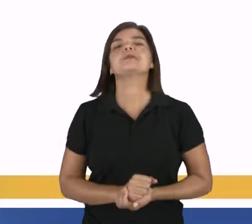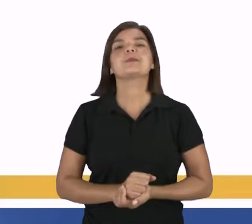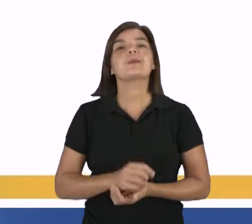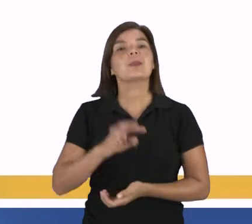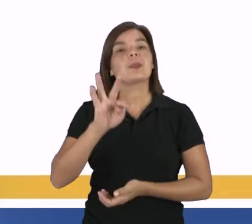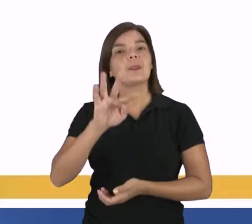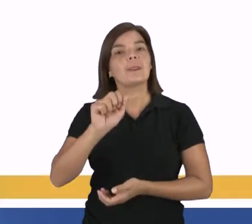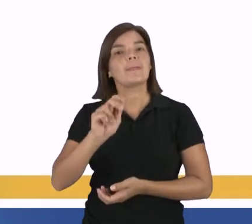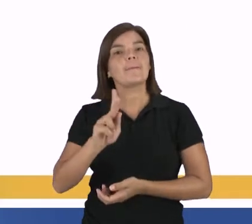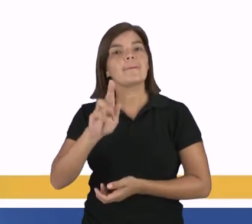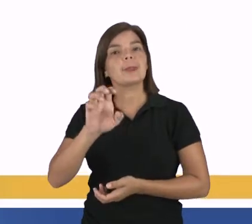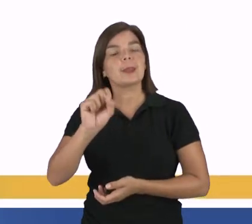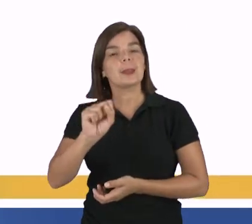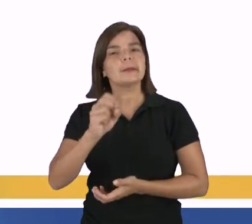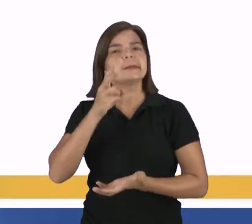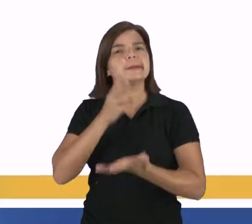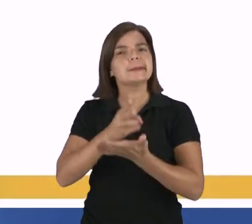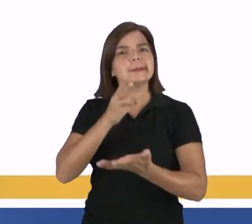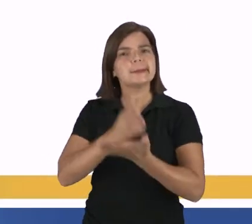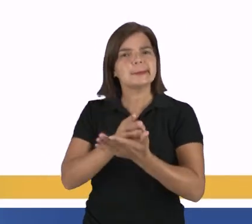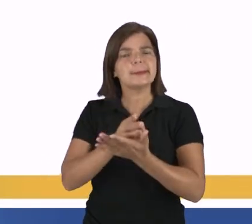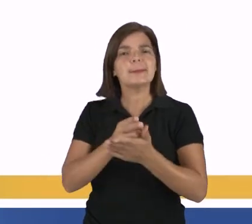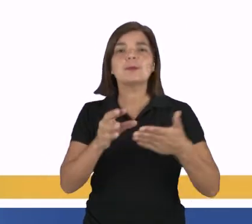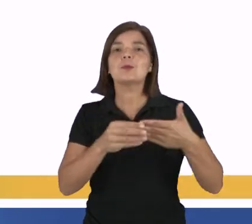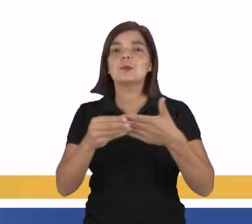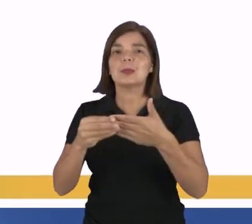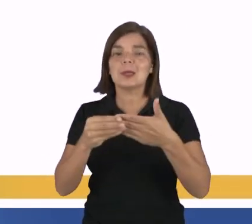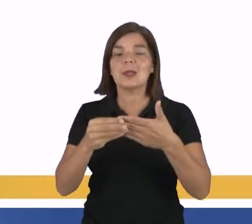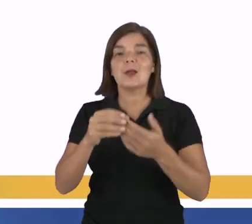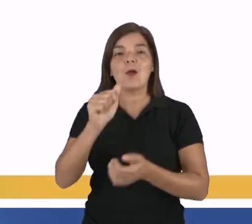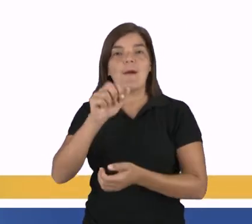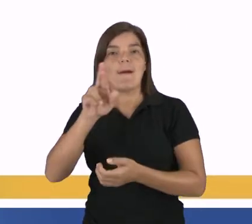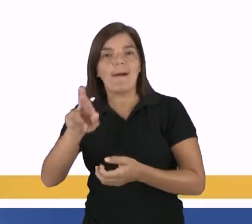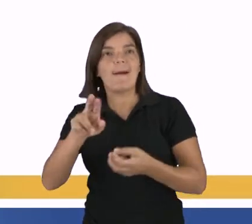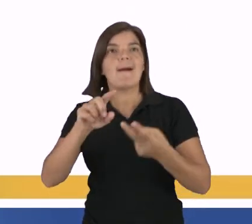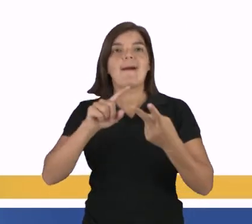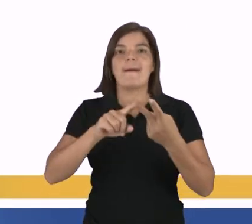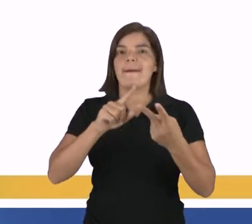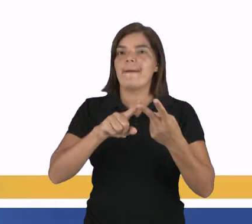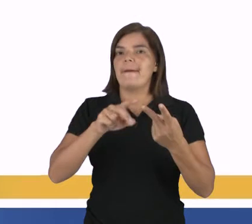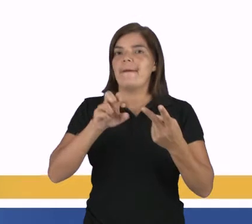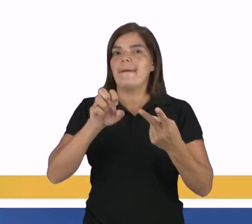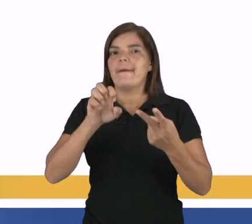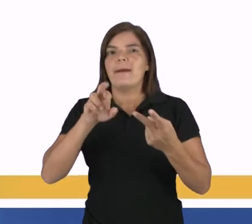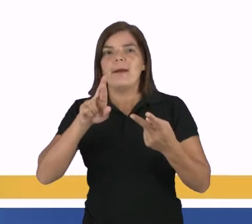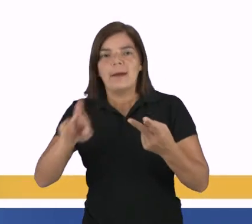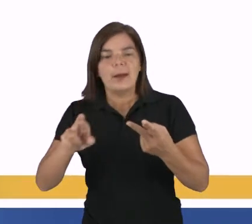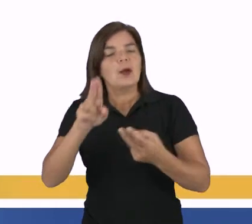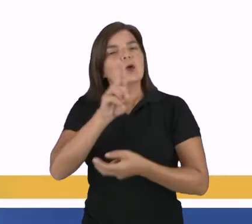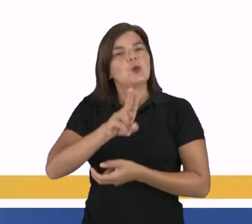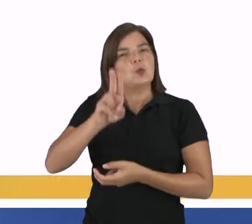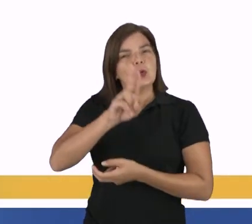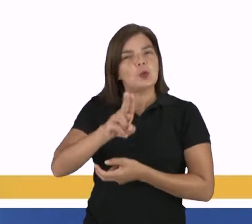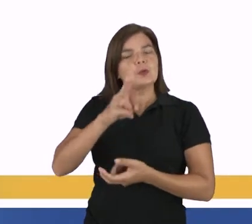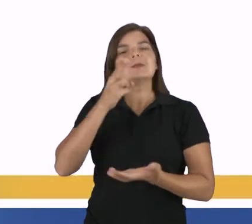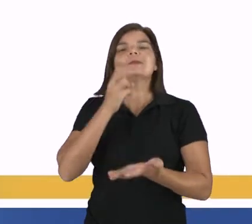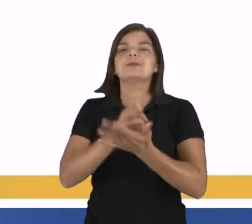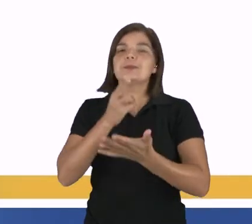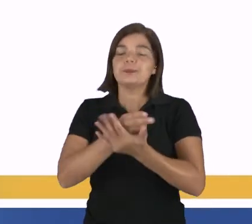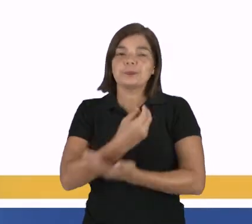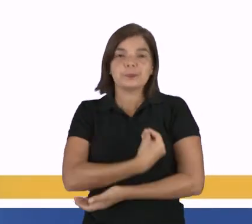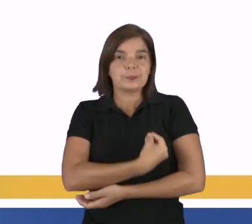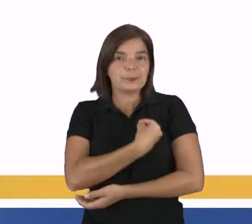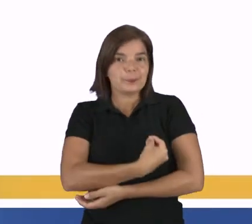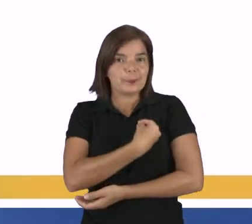é sempre seguido de infinitivo, tá, gente? Lembre-se que sendo um verbo pode ser usado no presente,